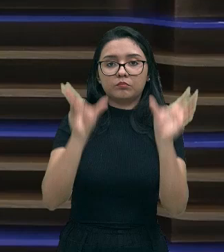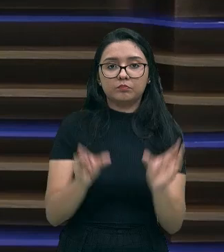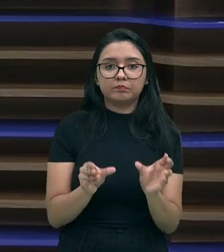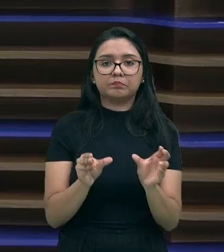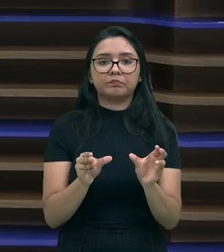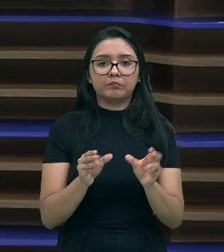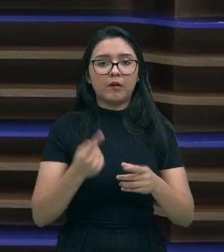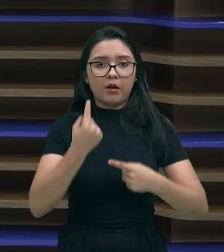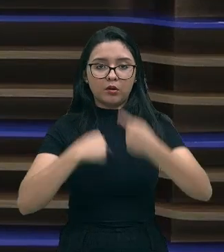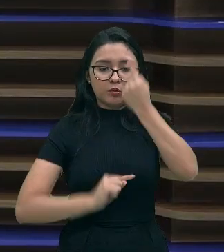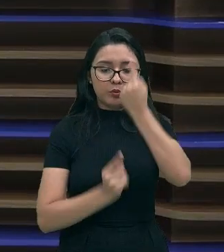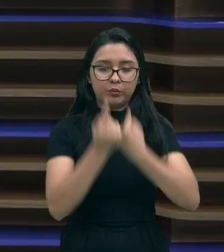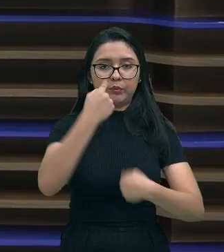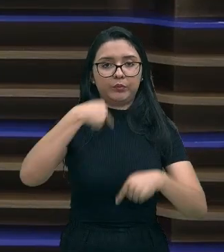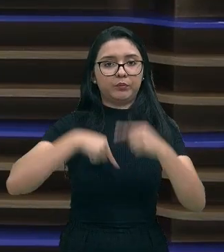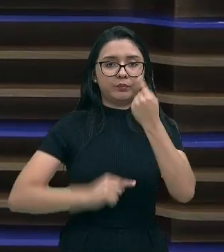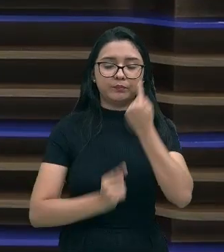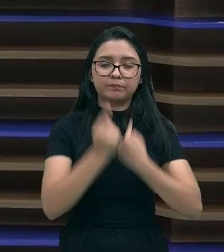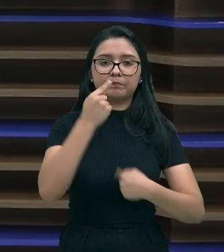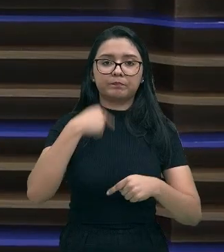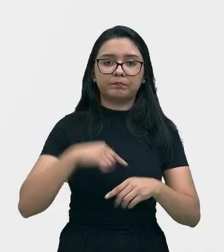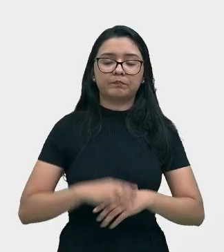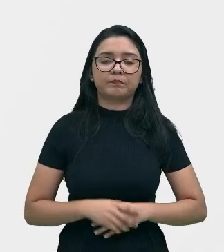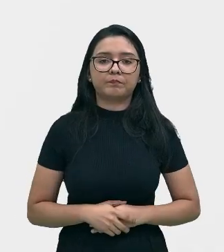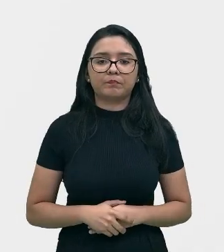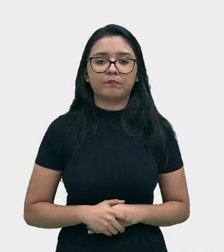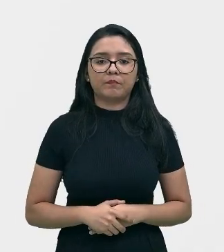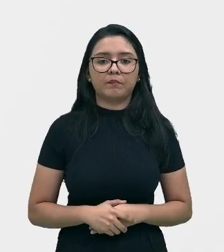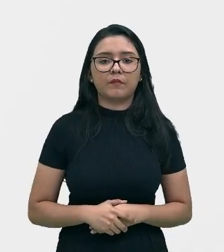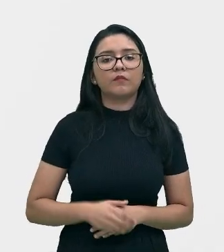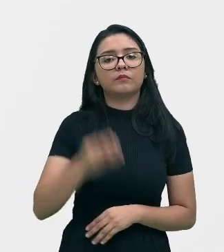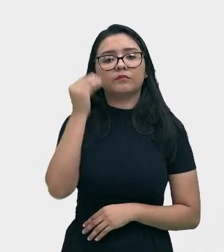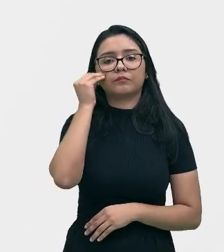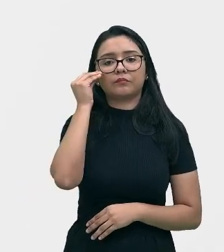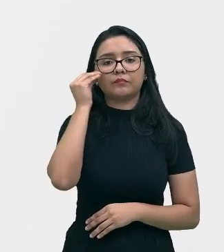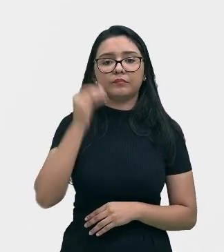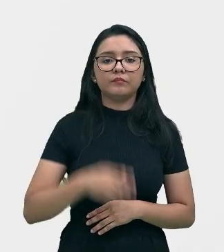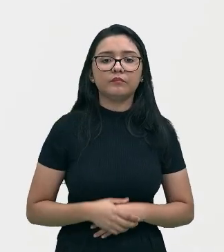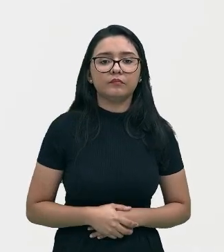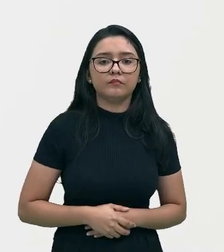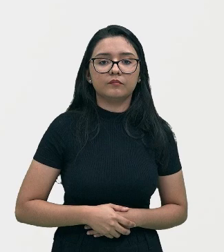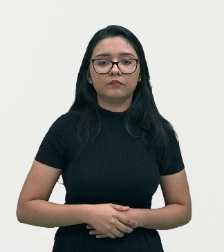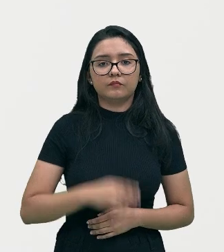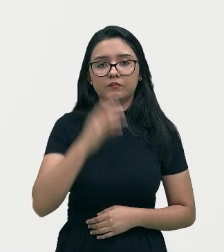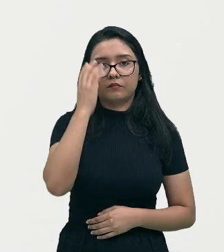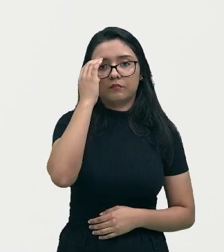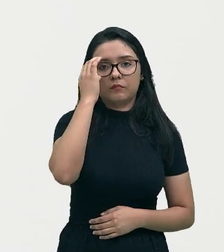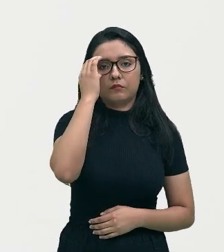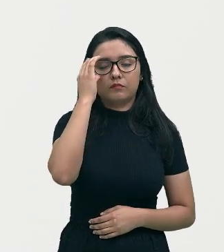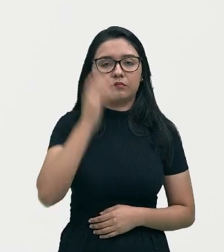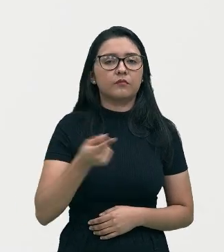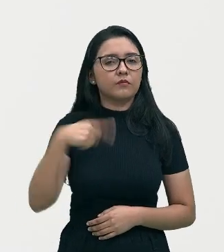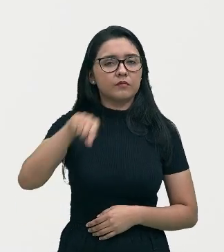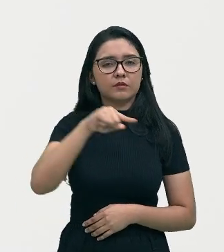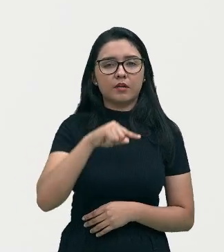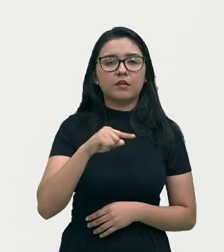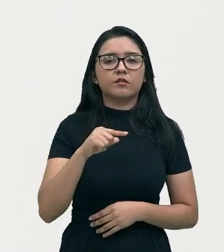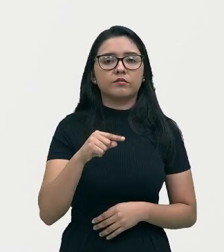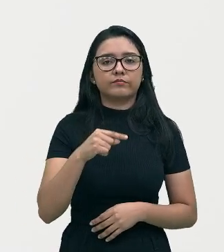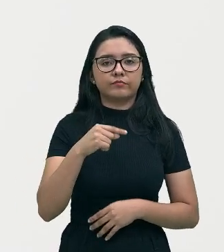ocorrer a circulação constante do nosso sangue. Então vamos observar? Olha aí, como a gente viu ainda há pouco,